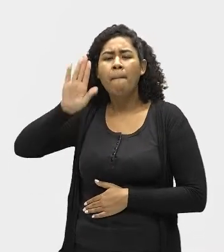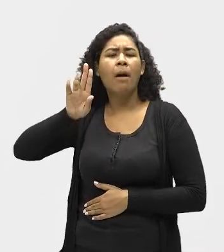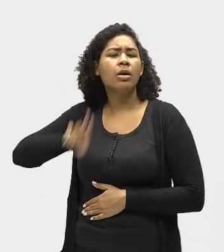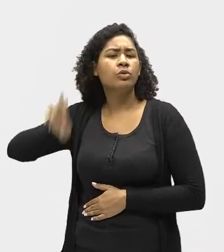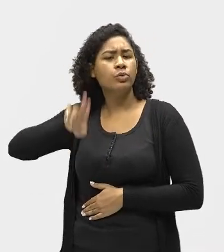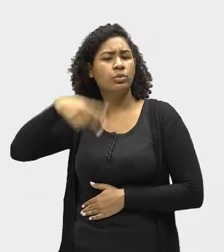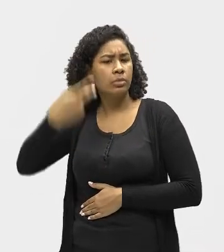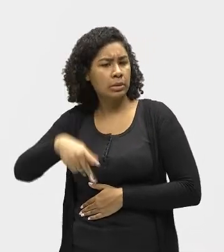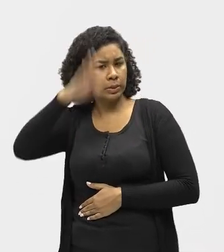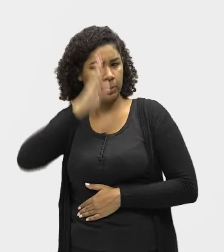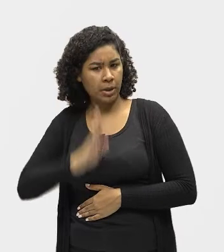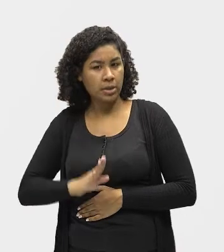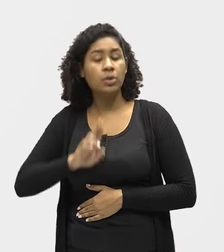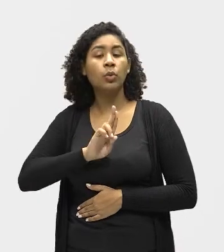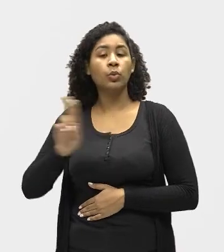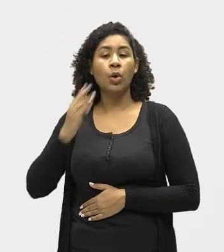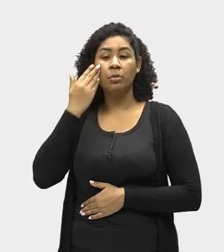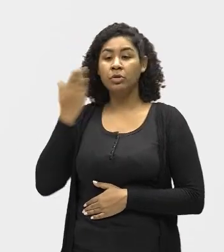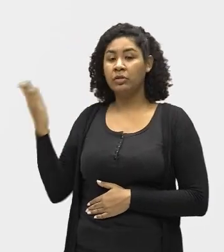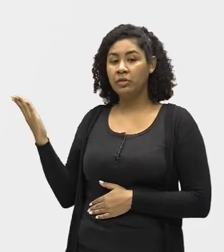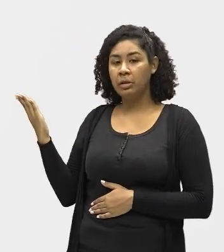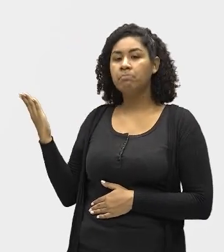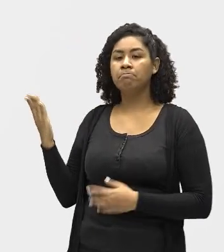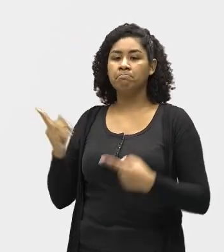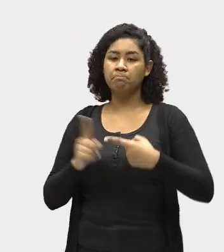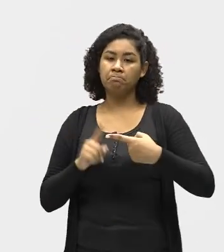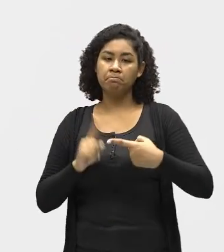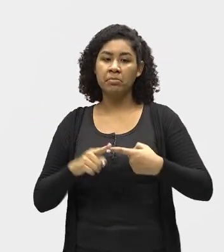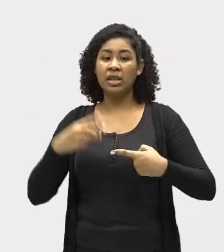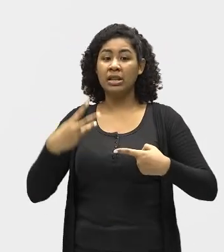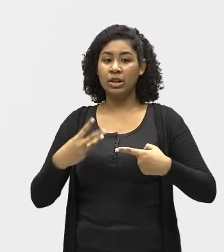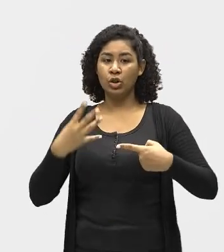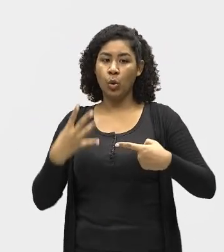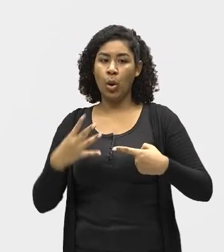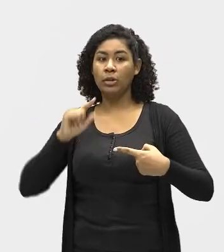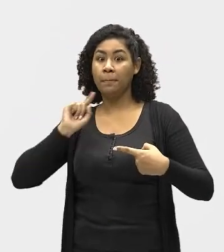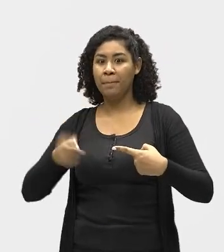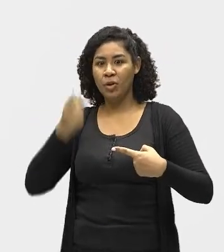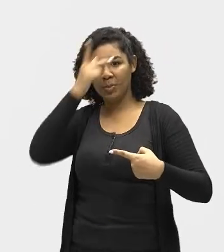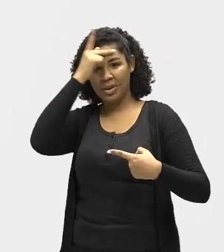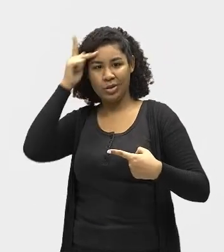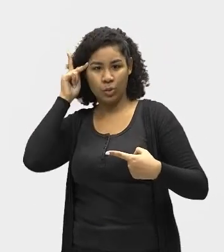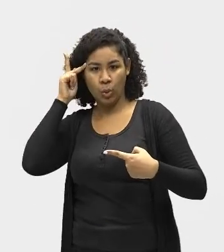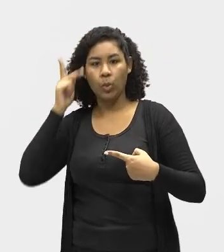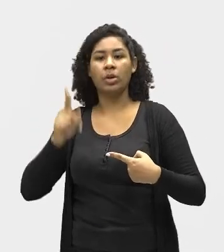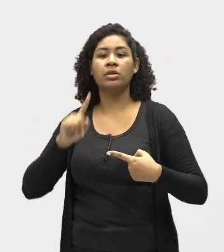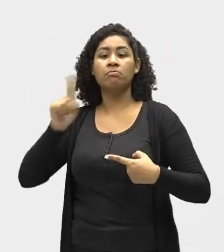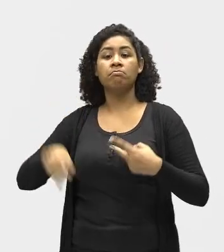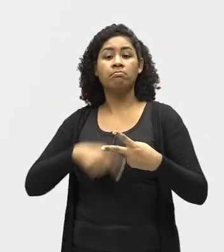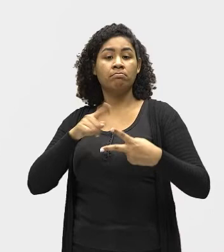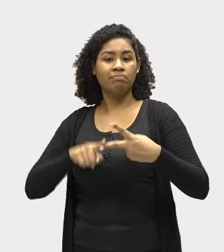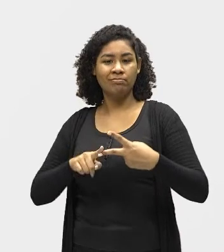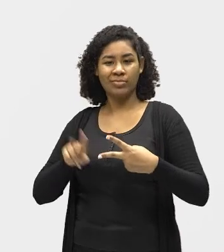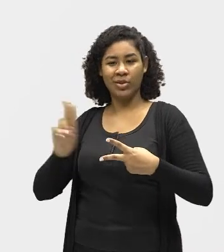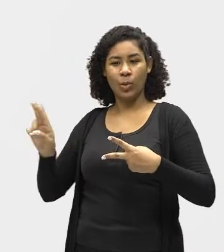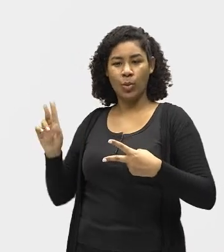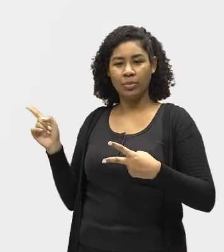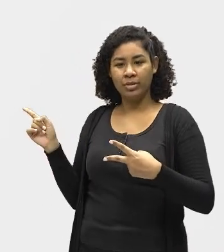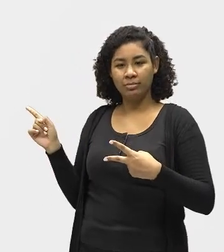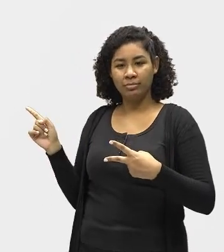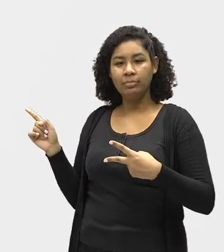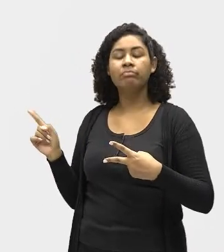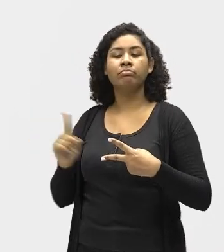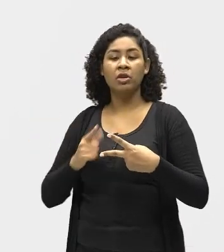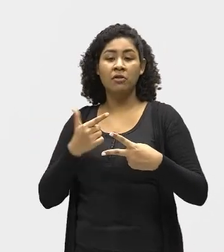são Ticuna, com 34 mil falantes, o Guarani Kaiowá, com 26,5